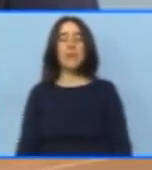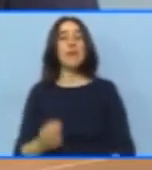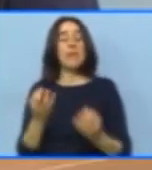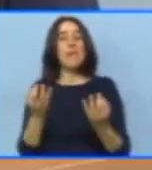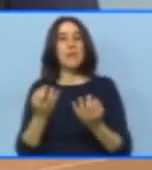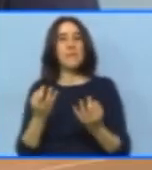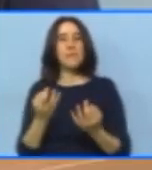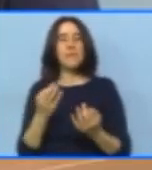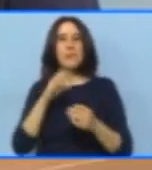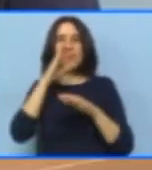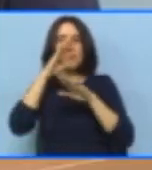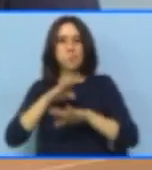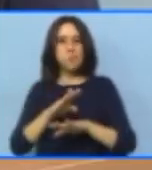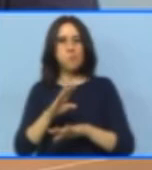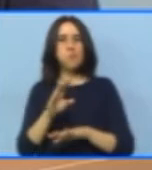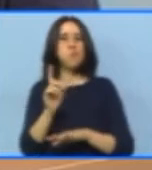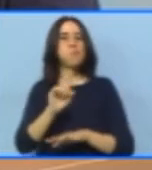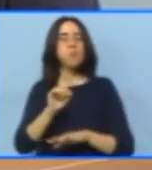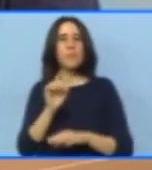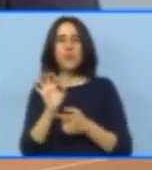também, deixa-me acrescentar, porque